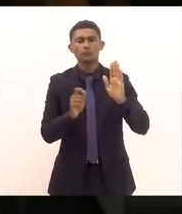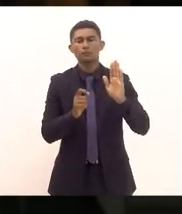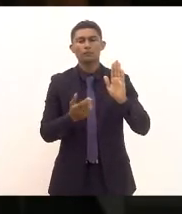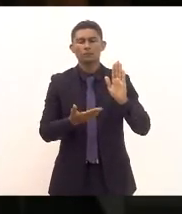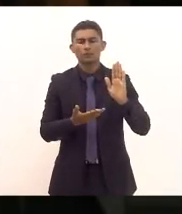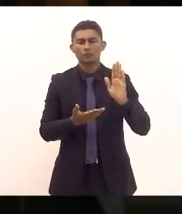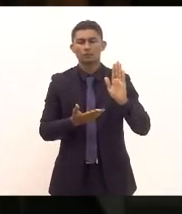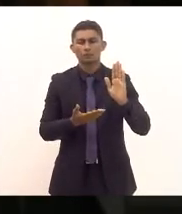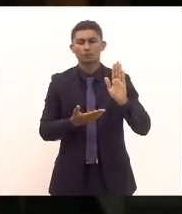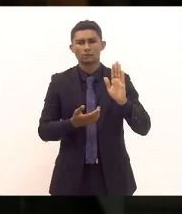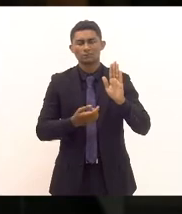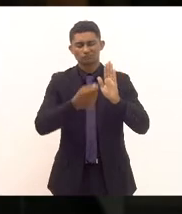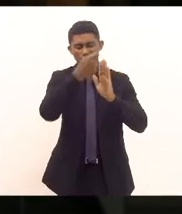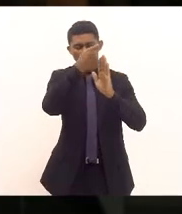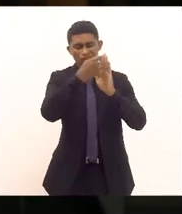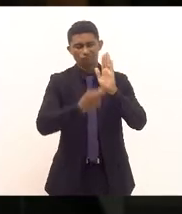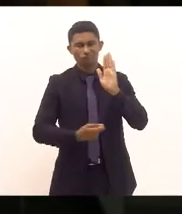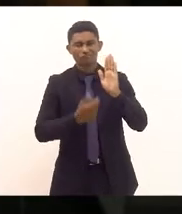astuta